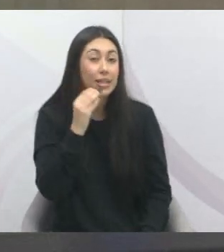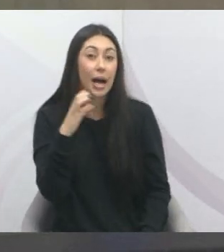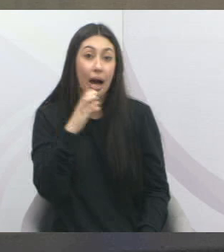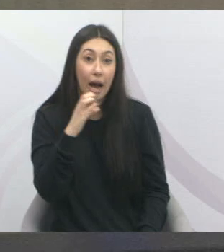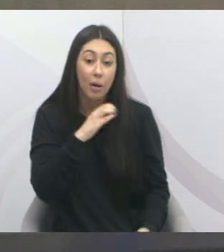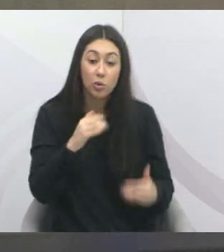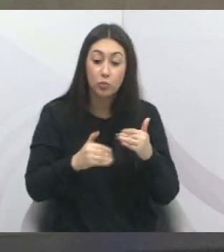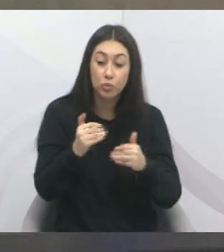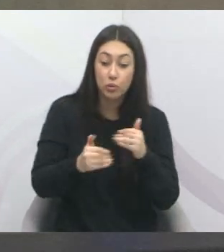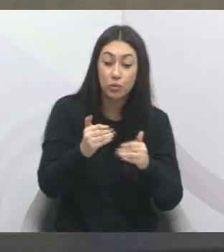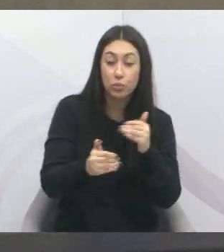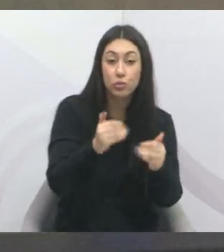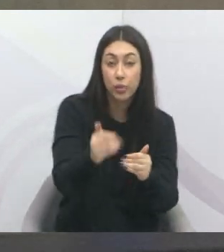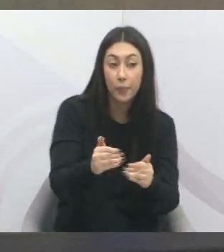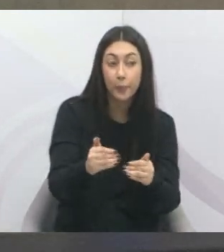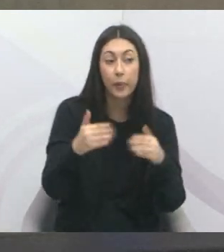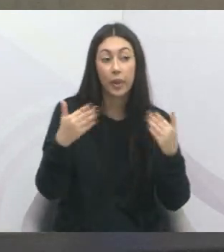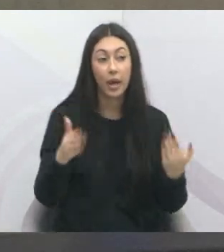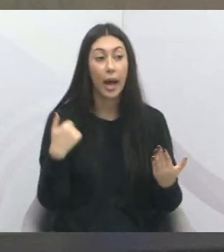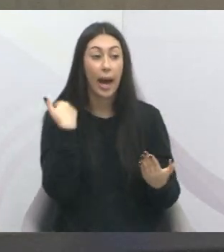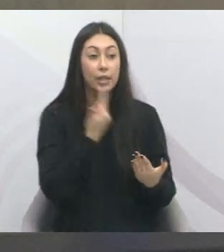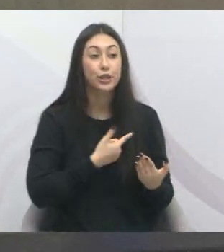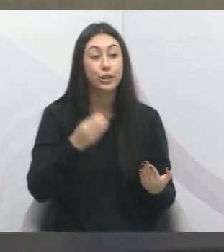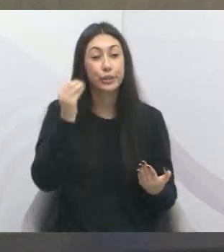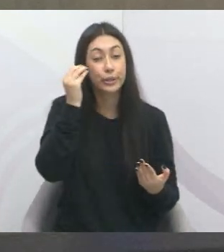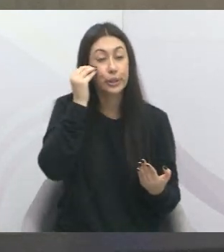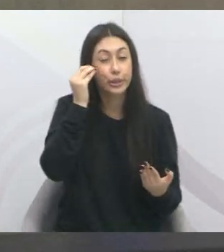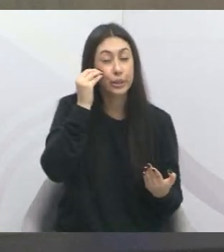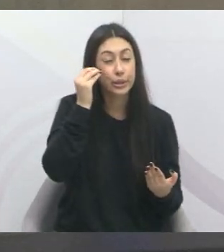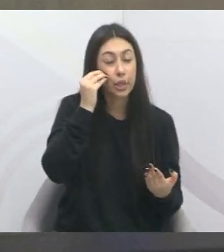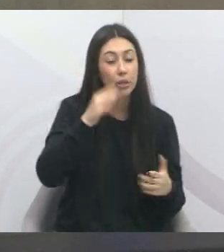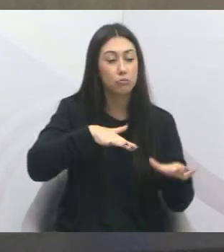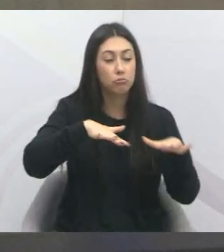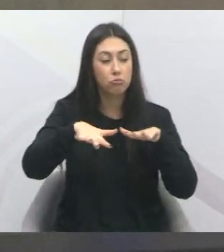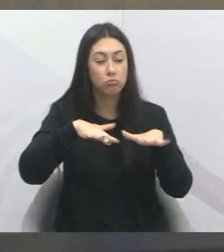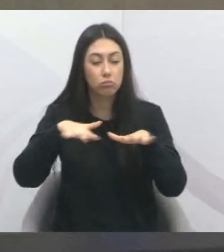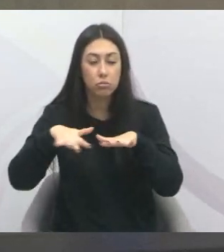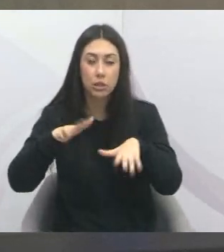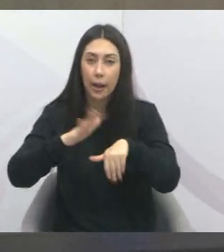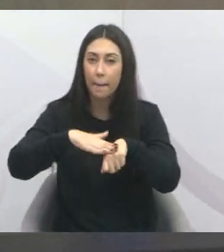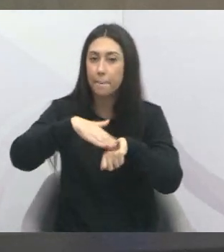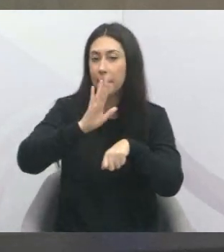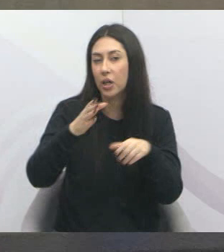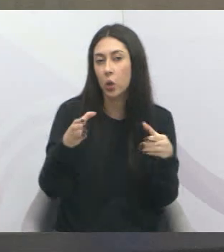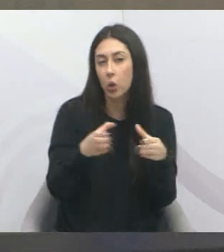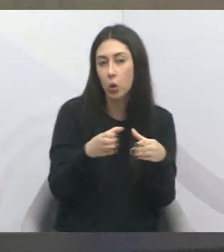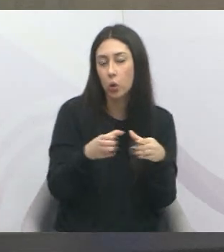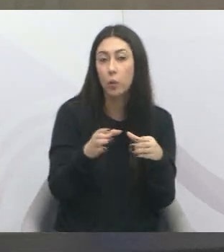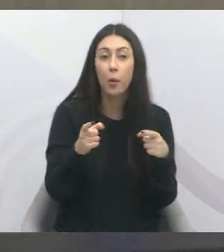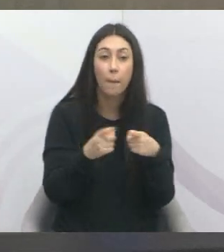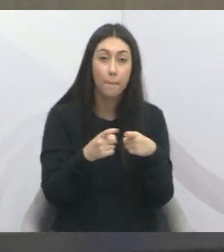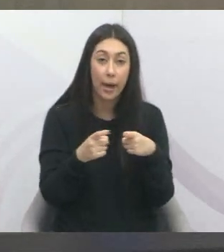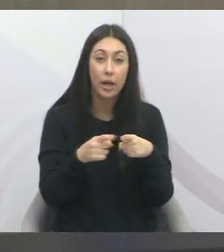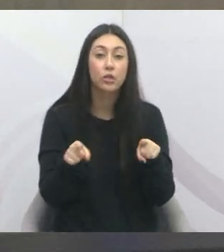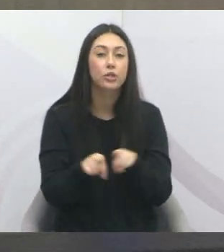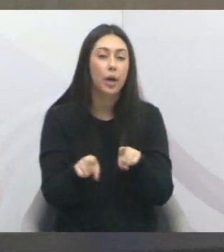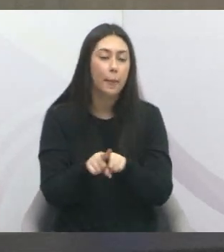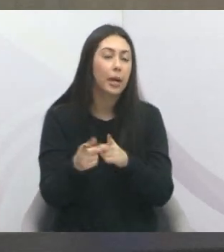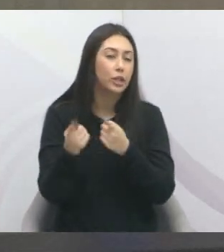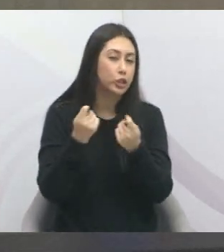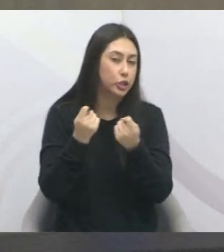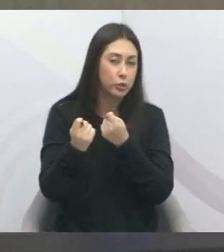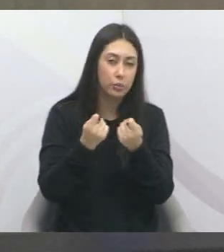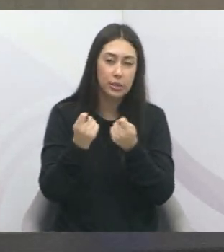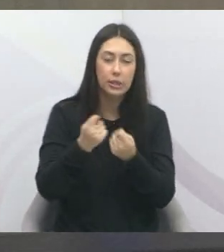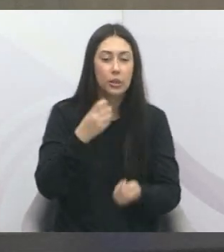o processo. Então, a gente está tentando ver e mobilizar cada vez mais, tanto a equipe médica quanto a administração,